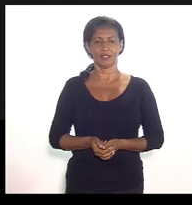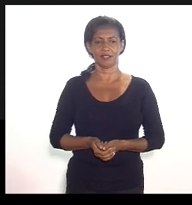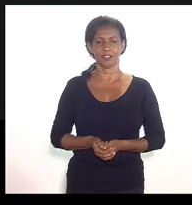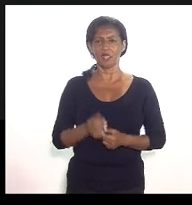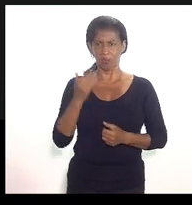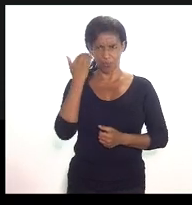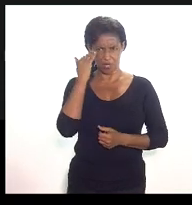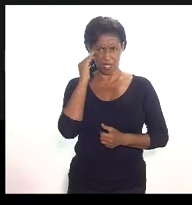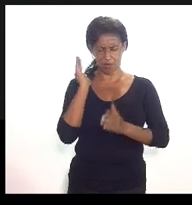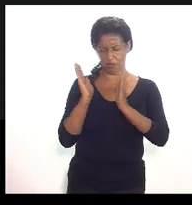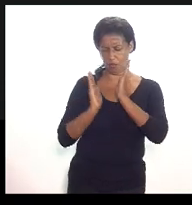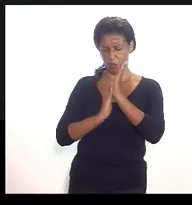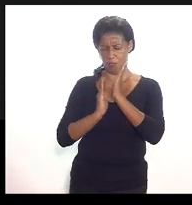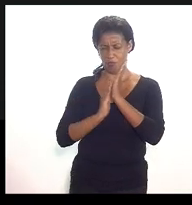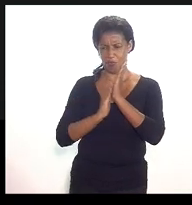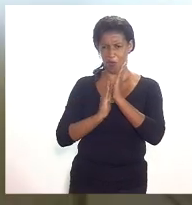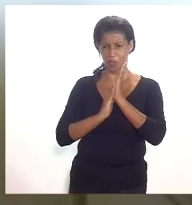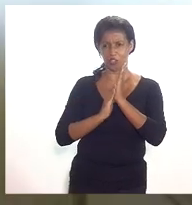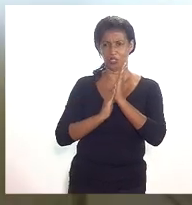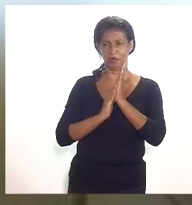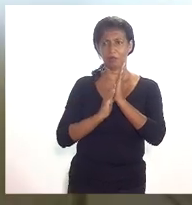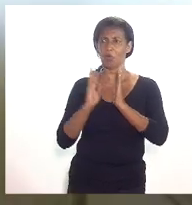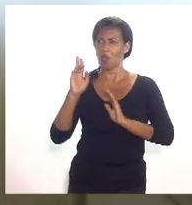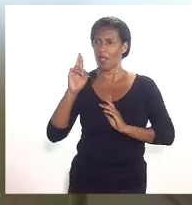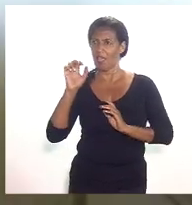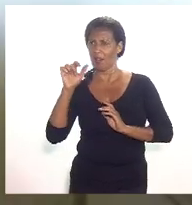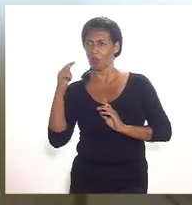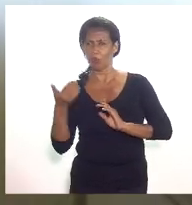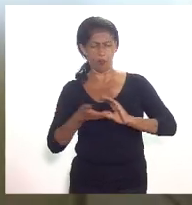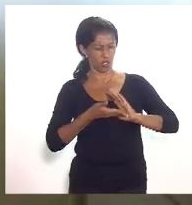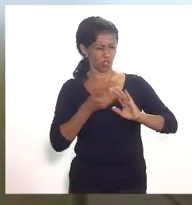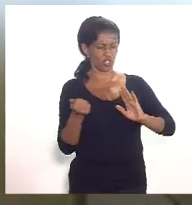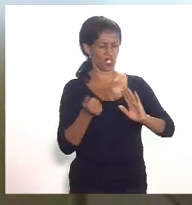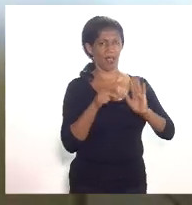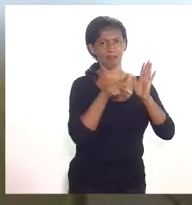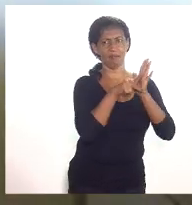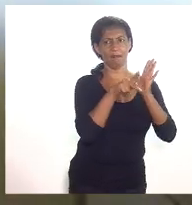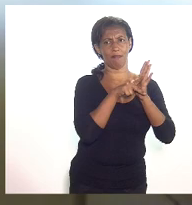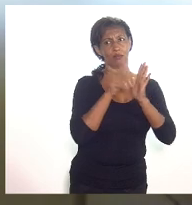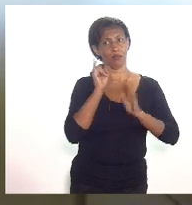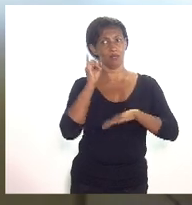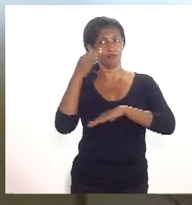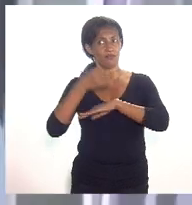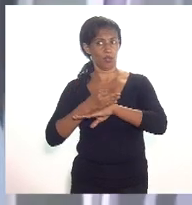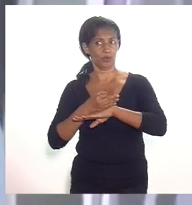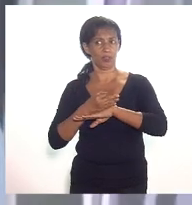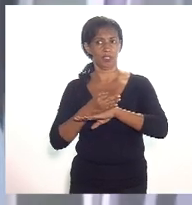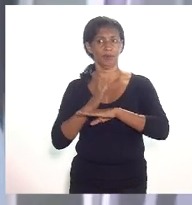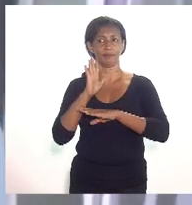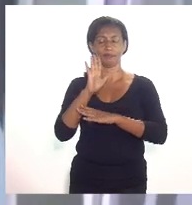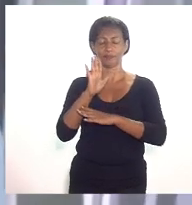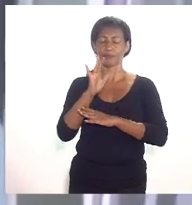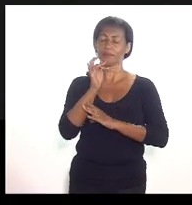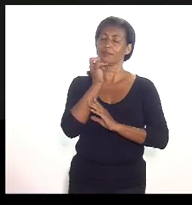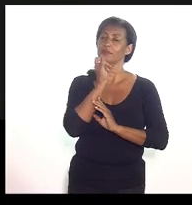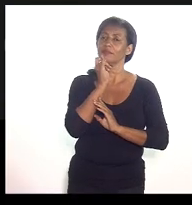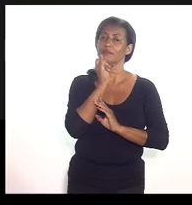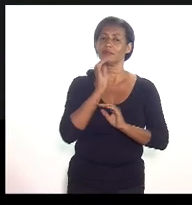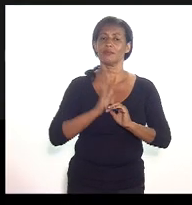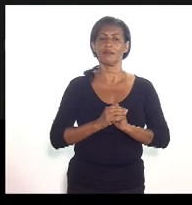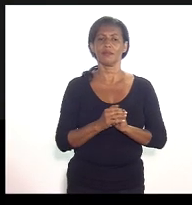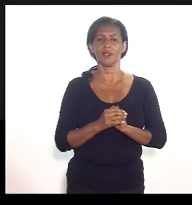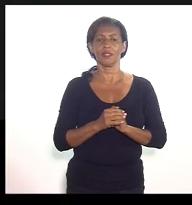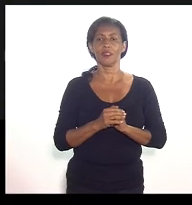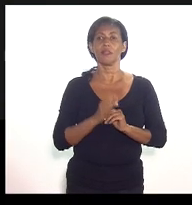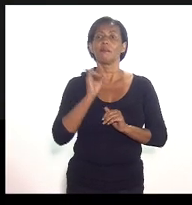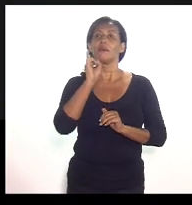proposta, que o relator pode pedir para tirar o projeto de pauta a qualquer momento, principalmente se ele faltar. Mas pode ter o caso dele não se